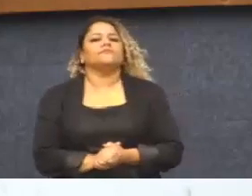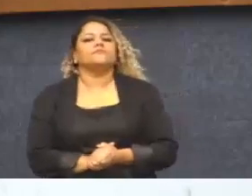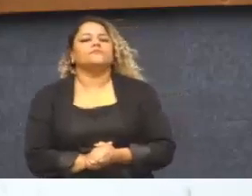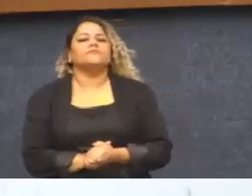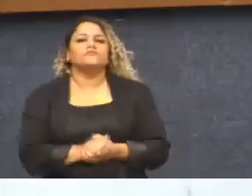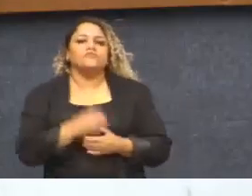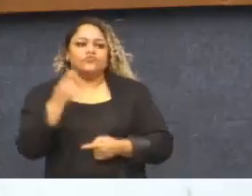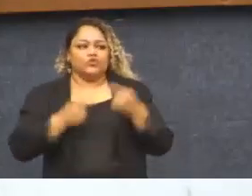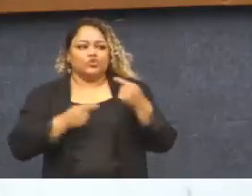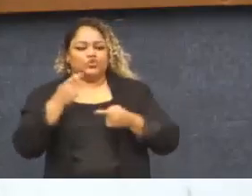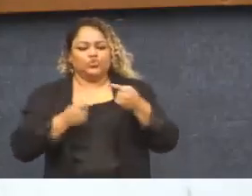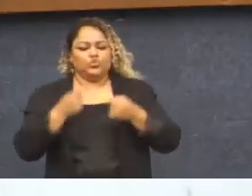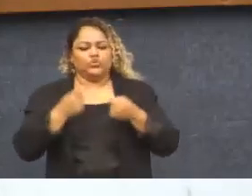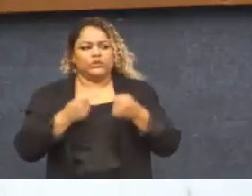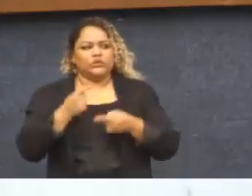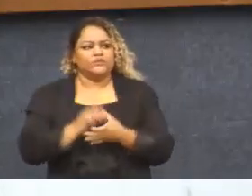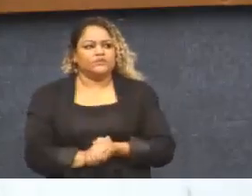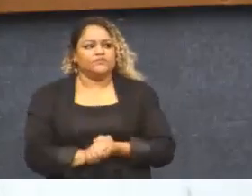Em discussão,